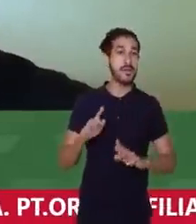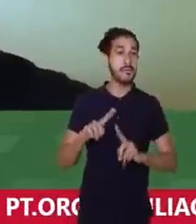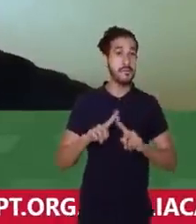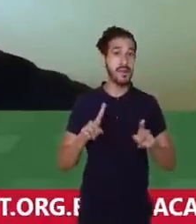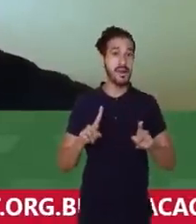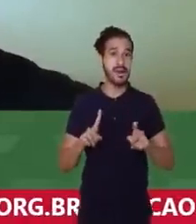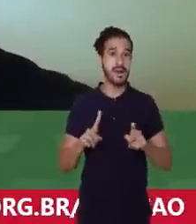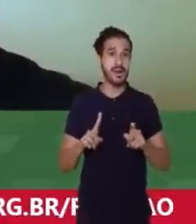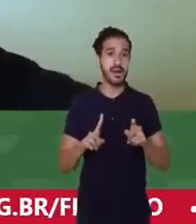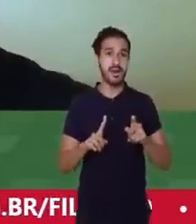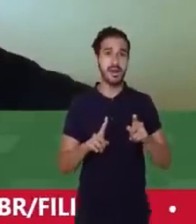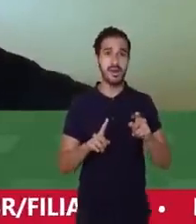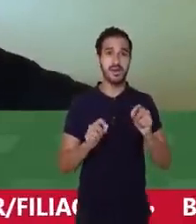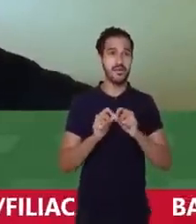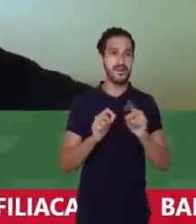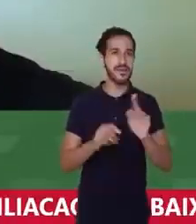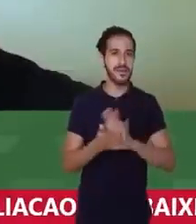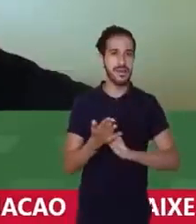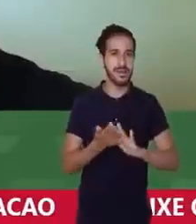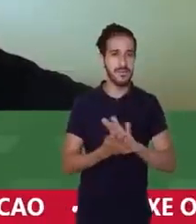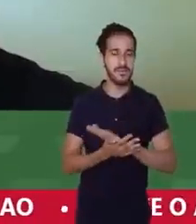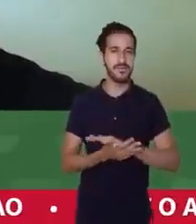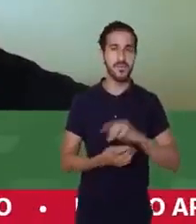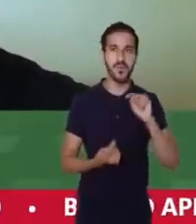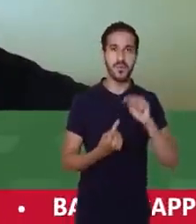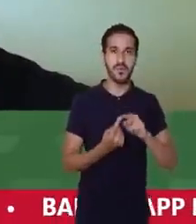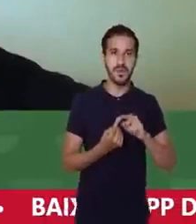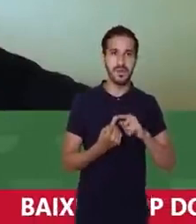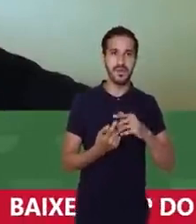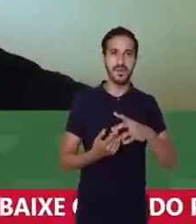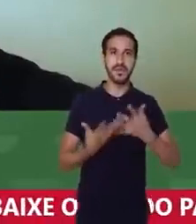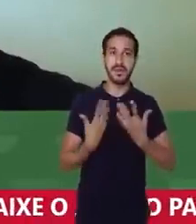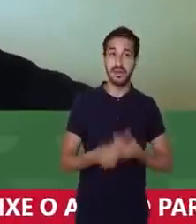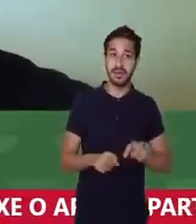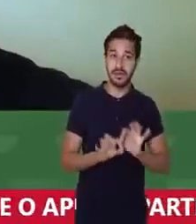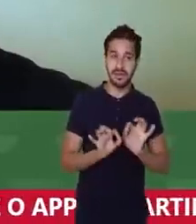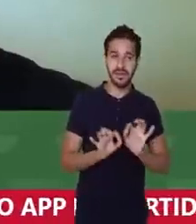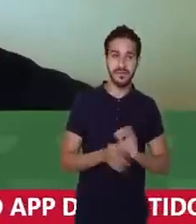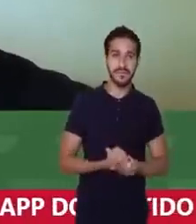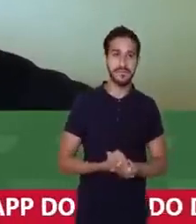não tomam nenhuma medida, né, para não engolir mais.